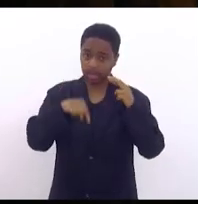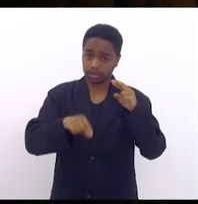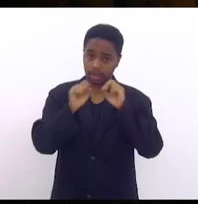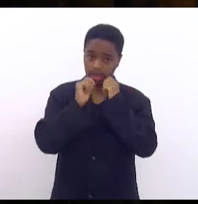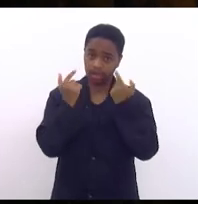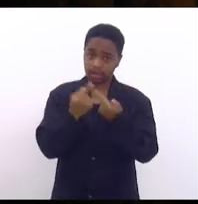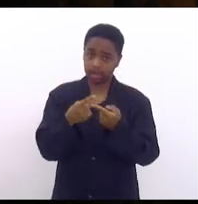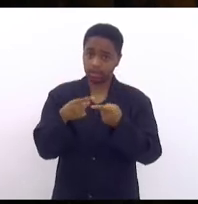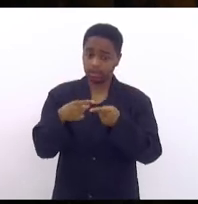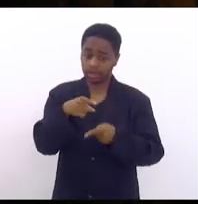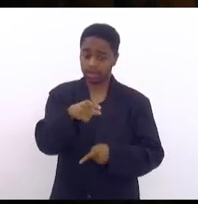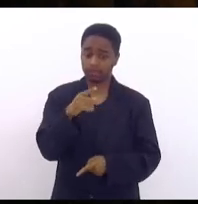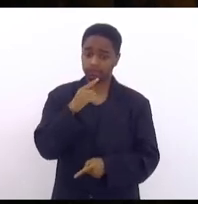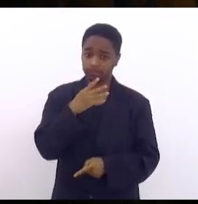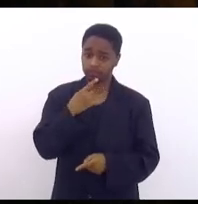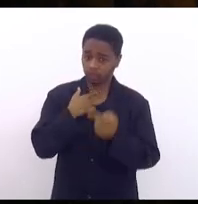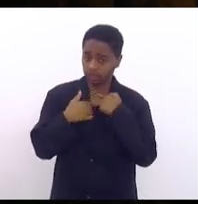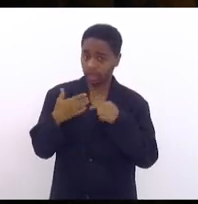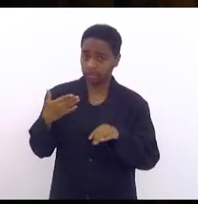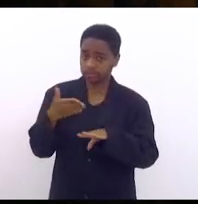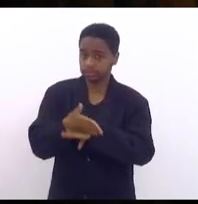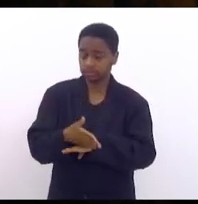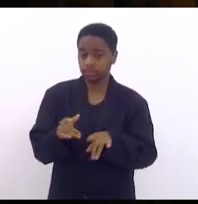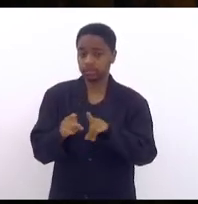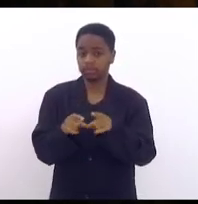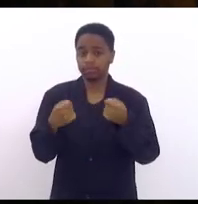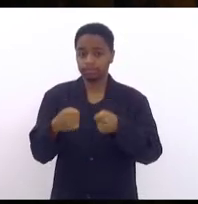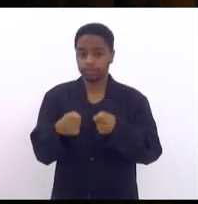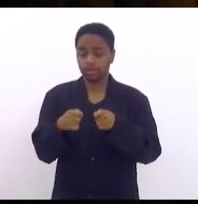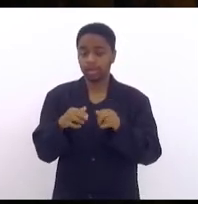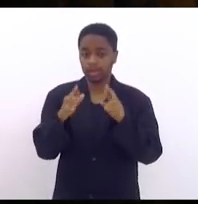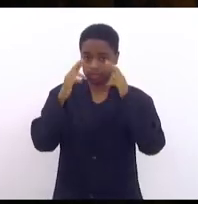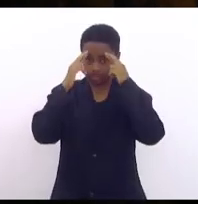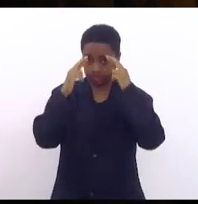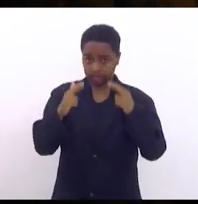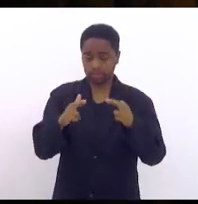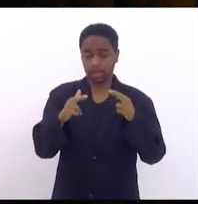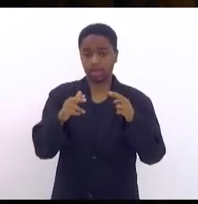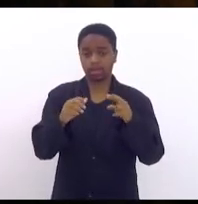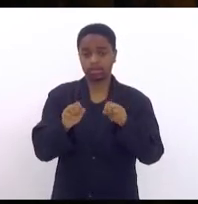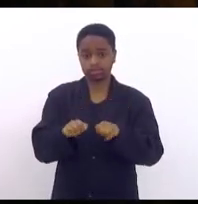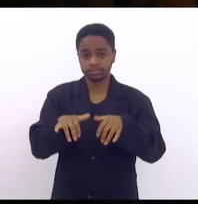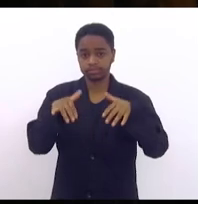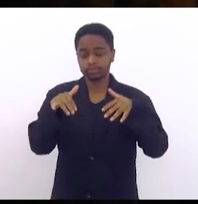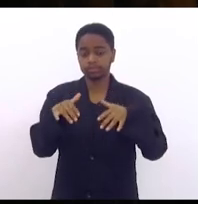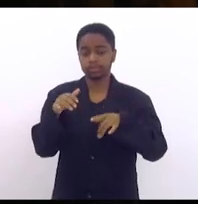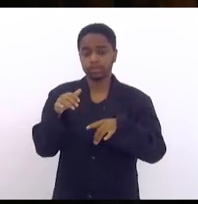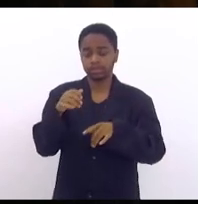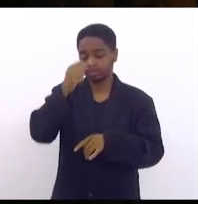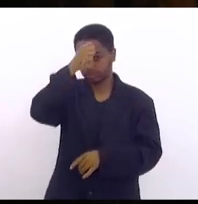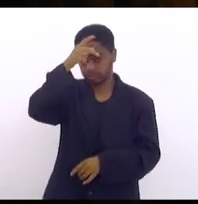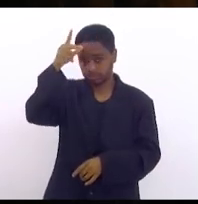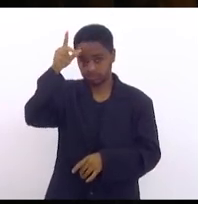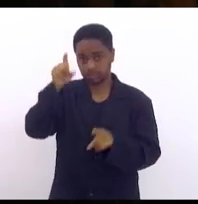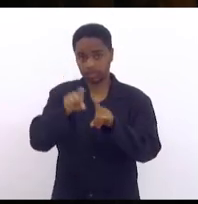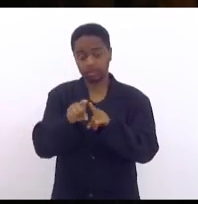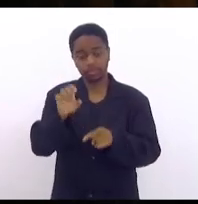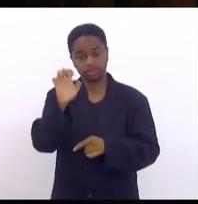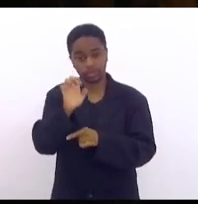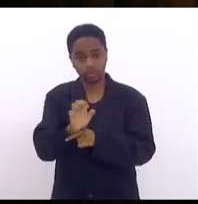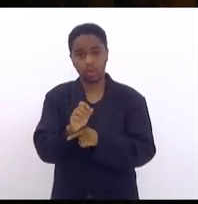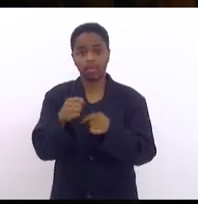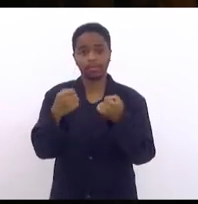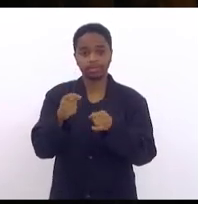aqui. Ele tem que respeitar o parlamento municipal, ele tem que respeitar o parlamento estadual e vir